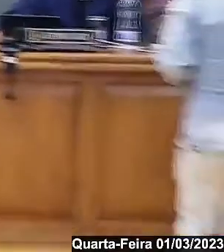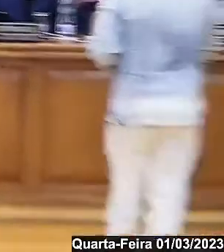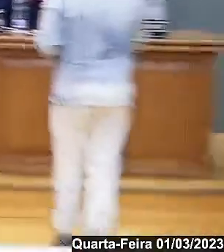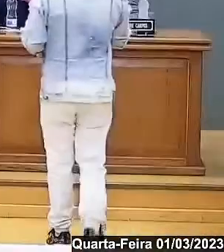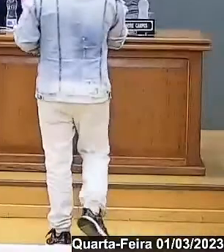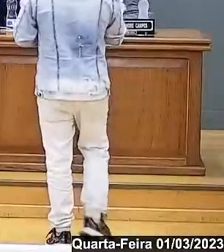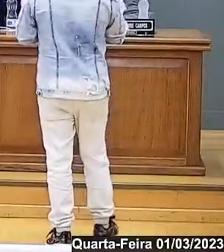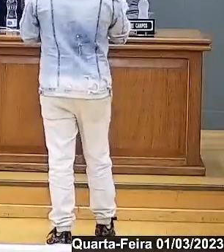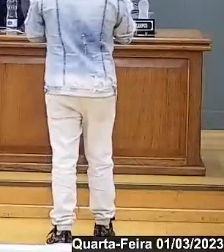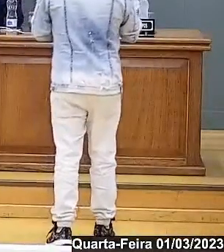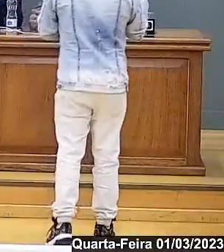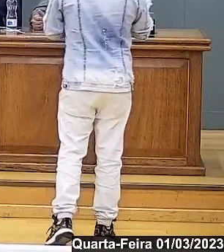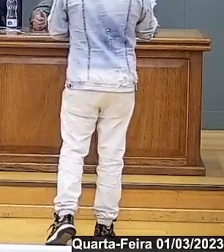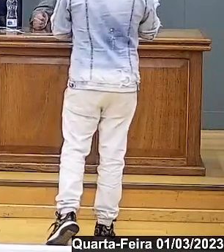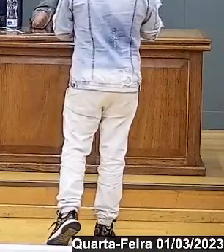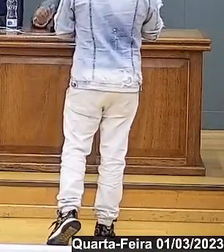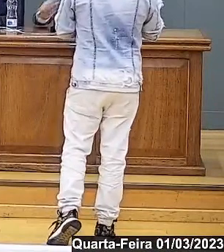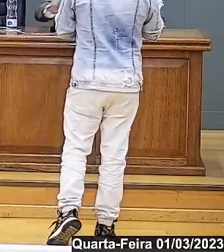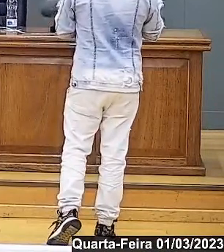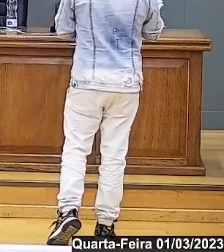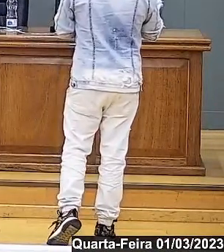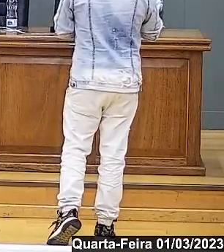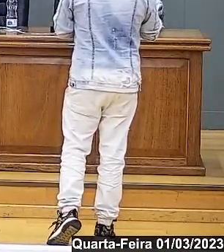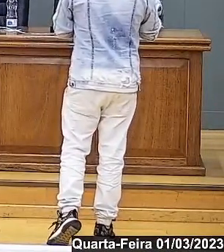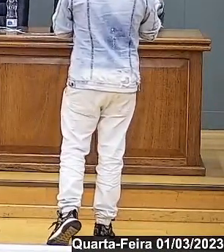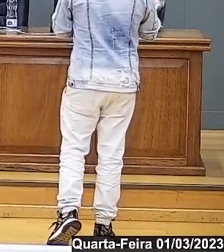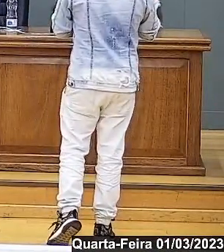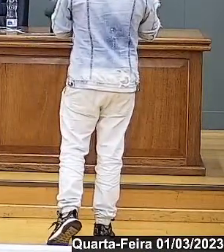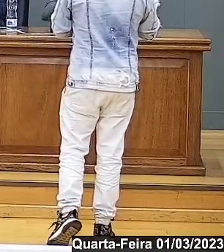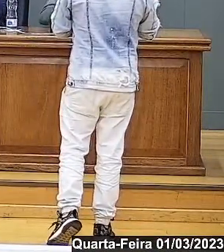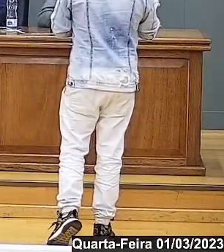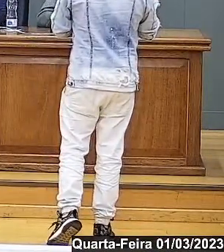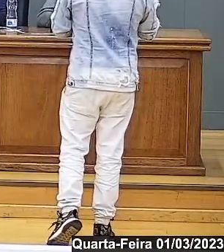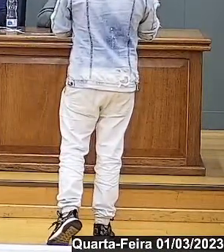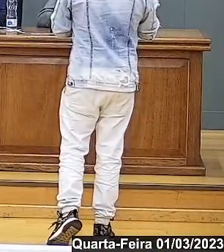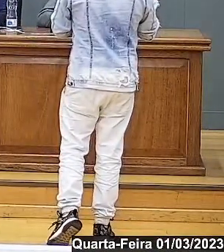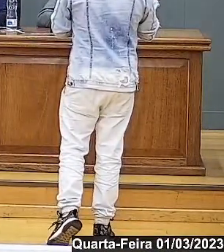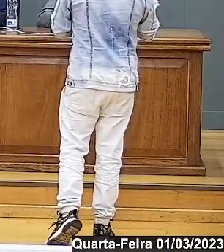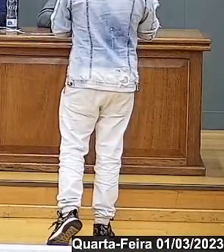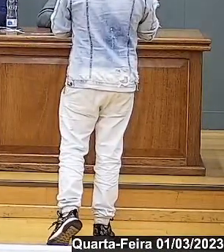Solicito ao primeiro secretário que faça a leitura da ata da 4ª sessão ordinária de 2023.